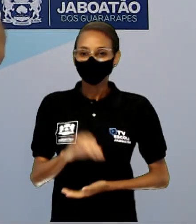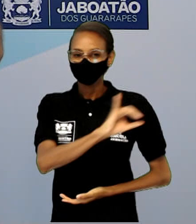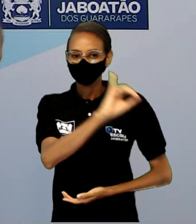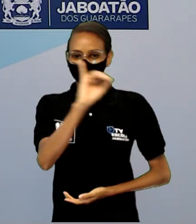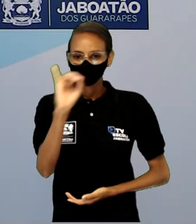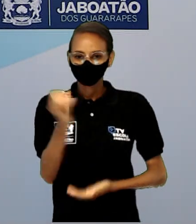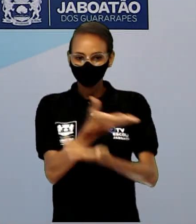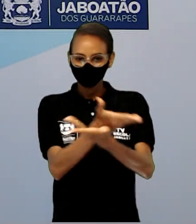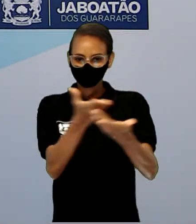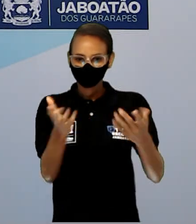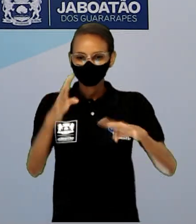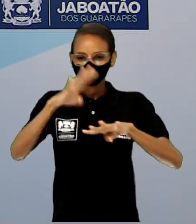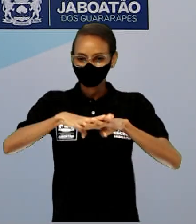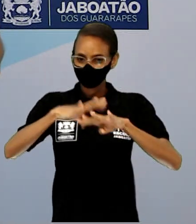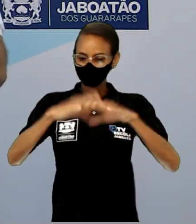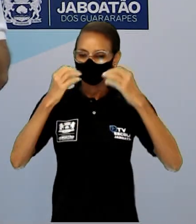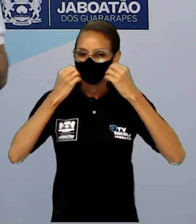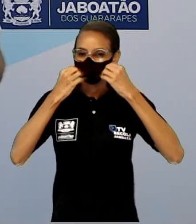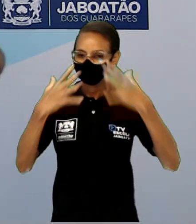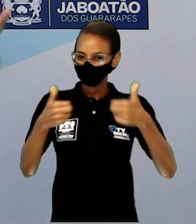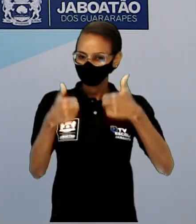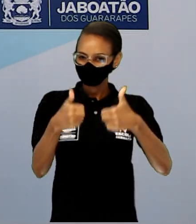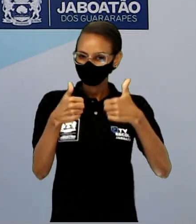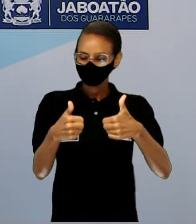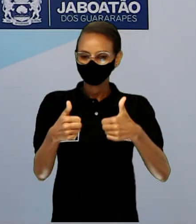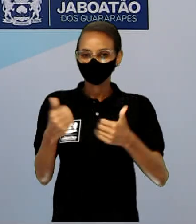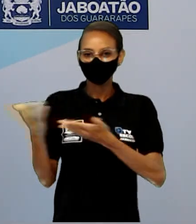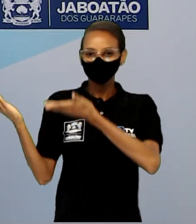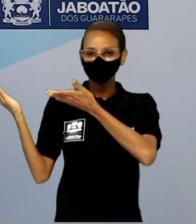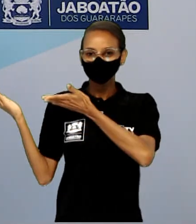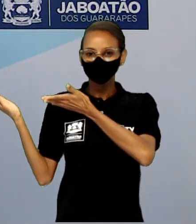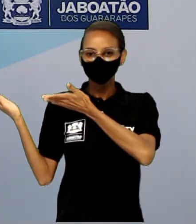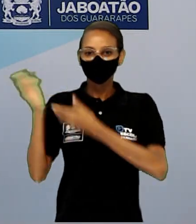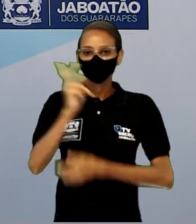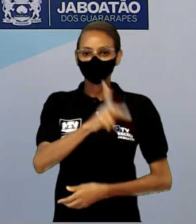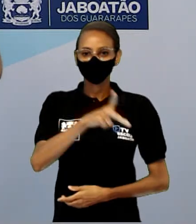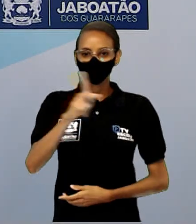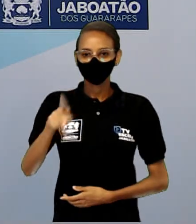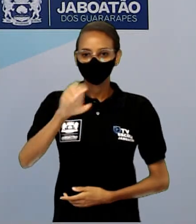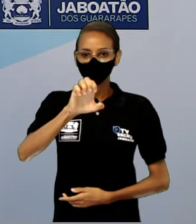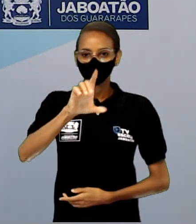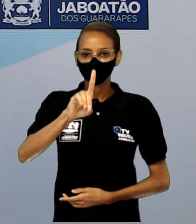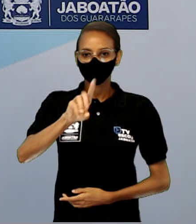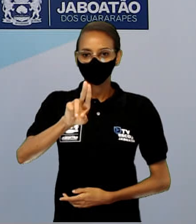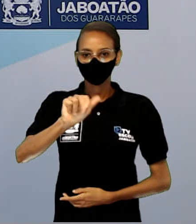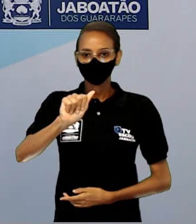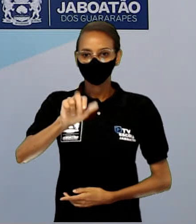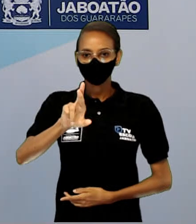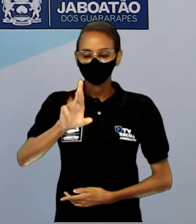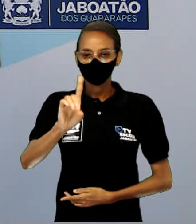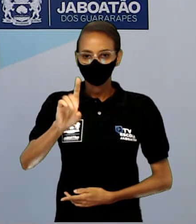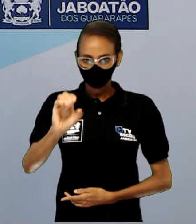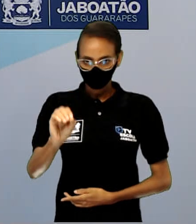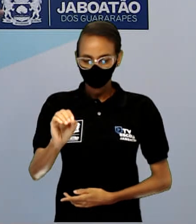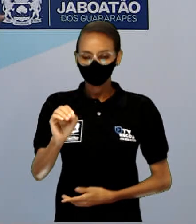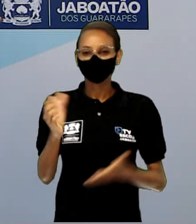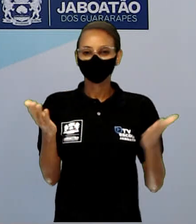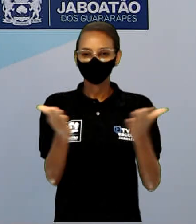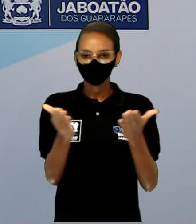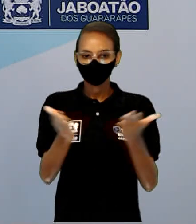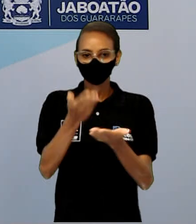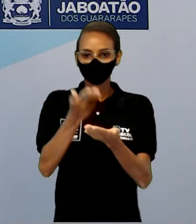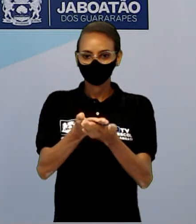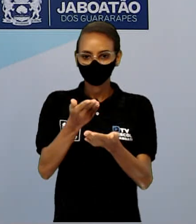minha gente, matemática é bom demais. Eu sou o professor Eduardo Luiz e vou aqui estar trabalhando com vocês um tema muito